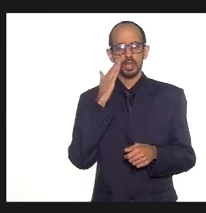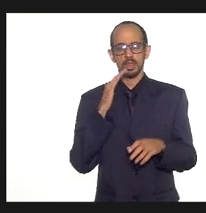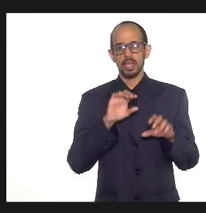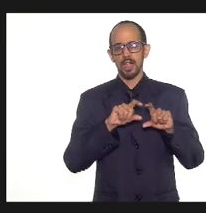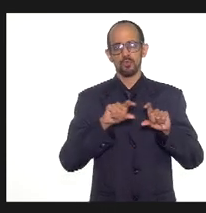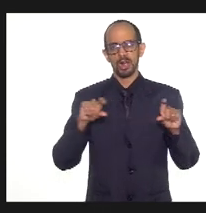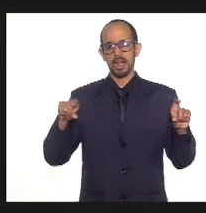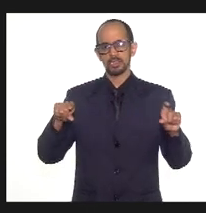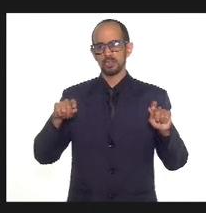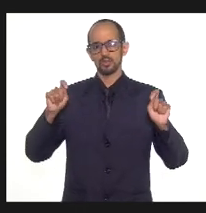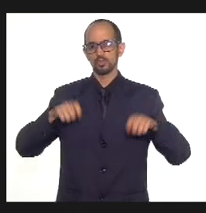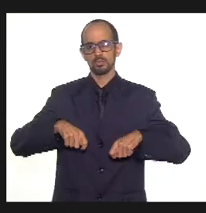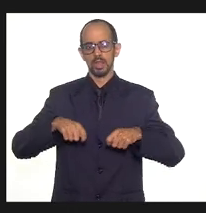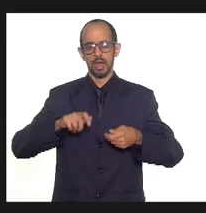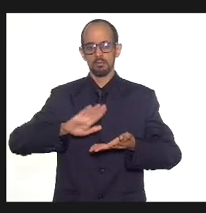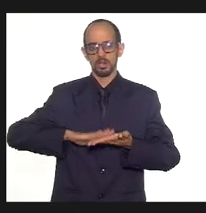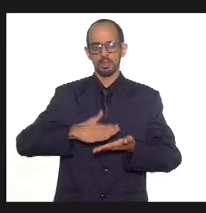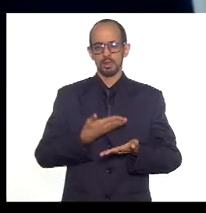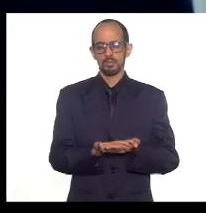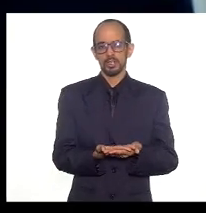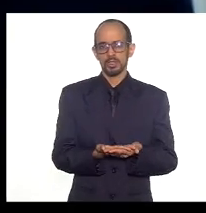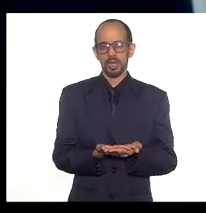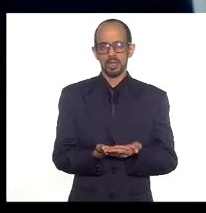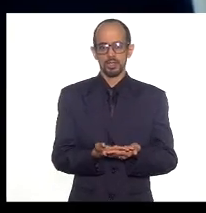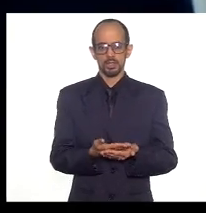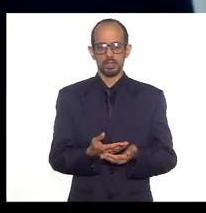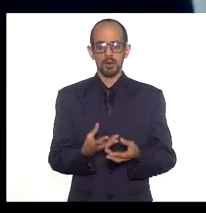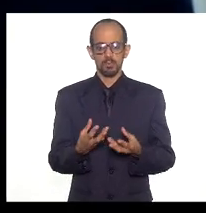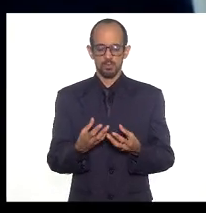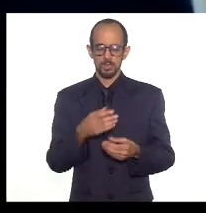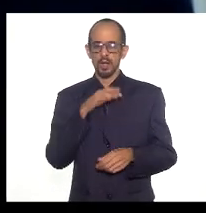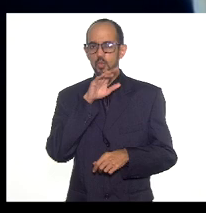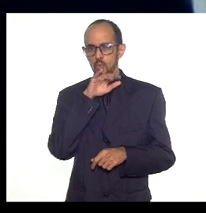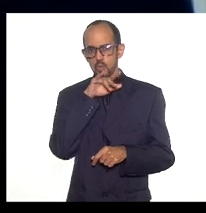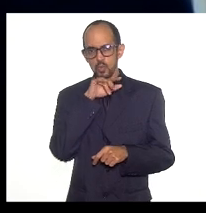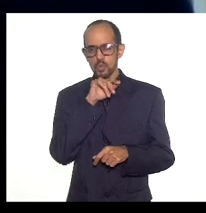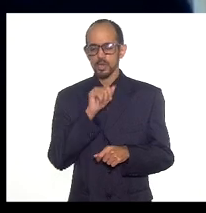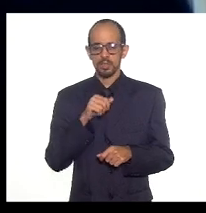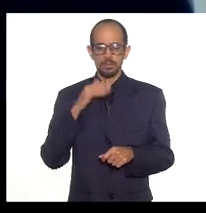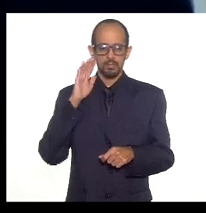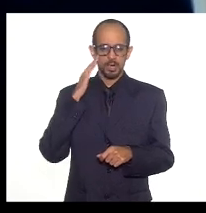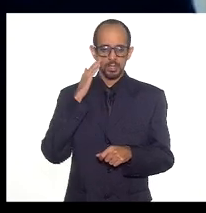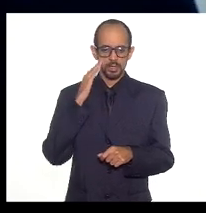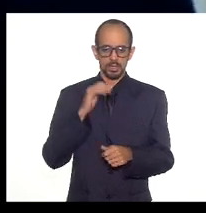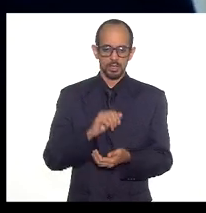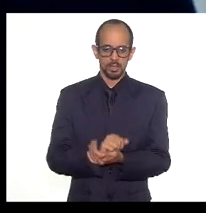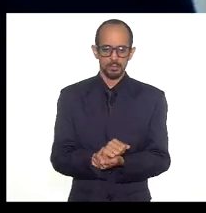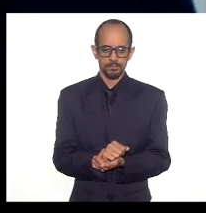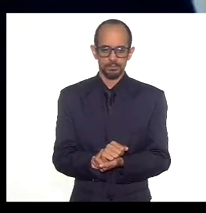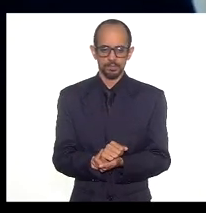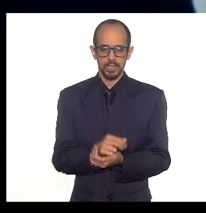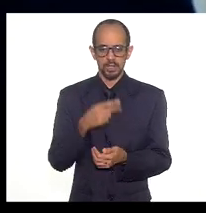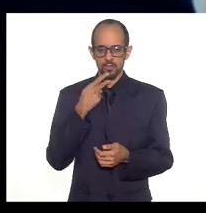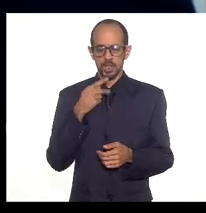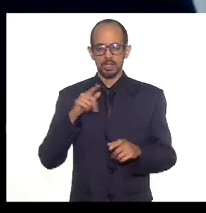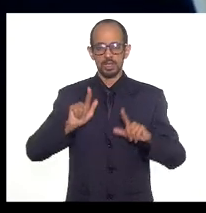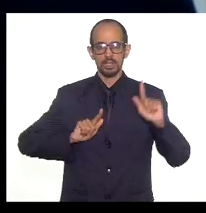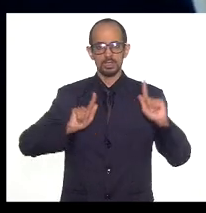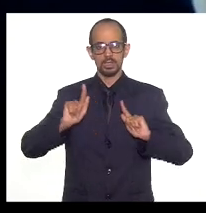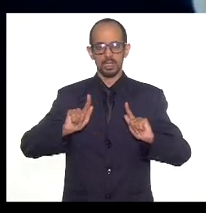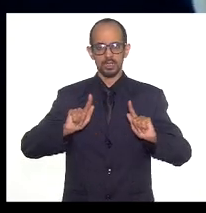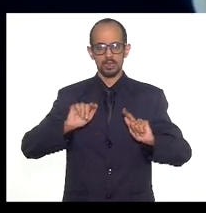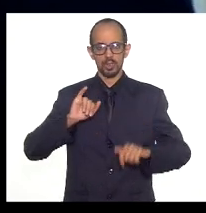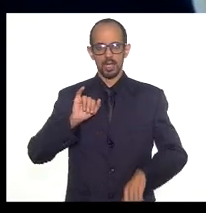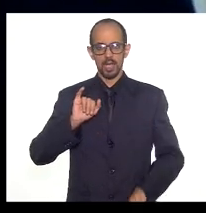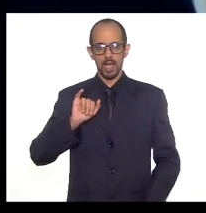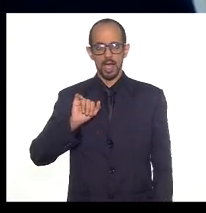5 e 10 anos depois da licitação da UEP, da licitação da ANP. Então,